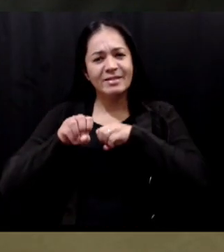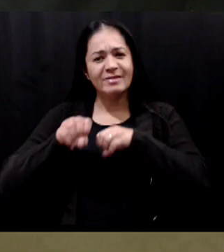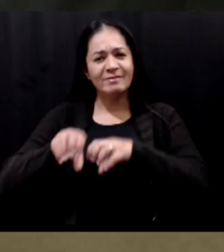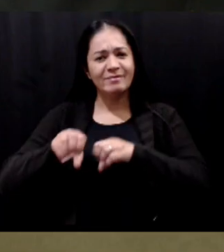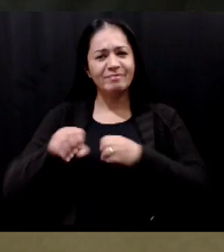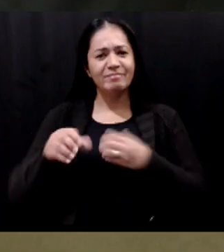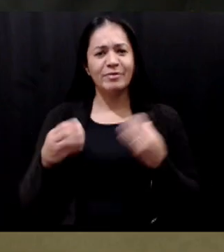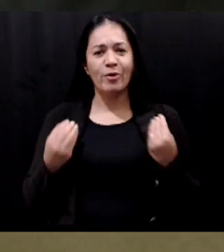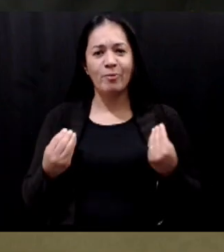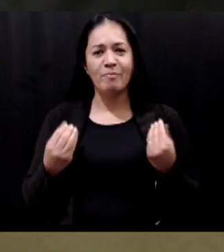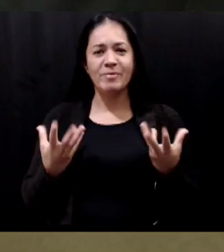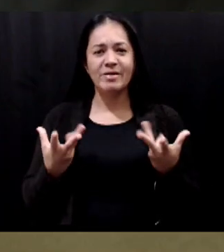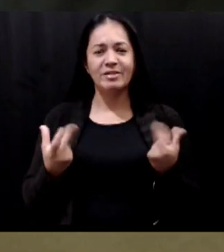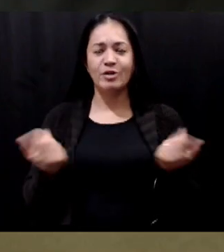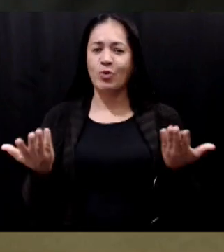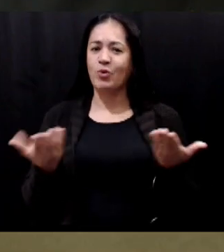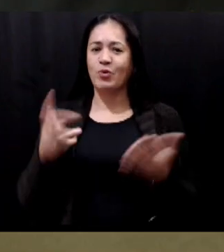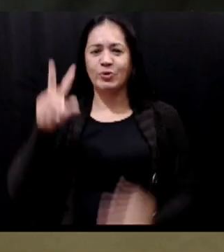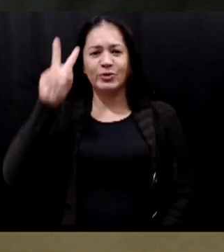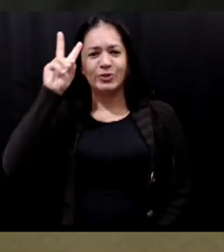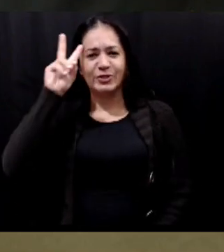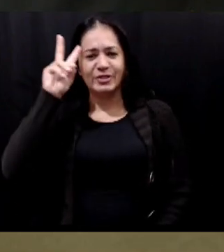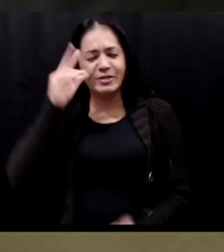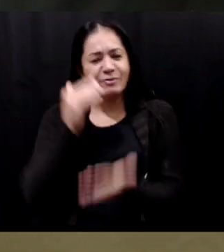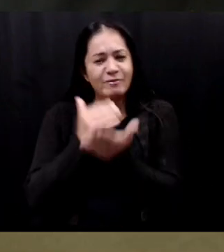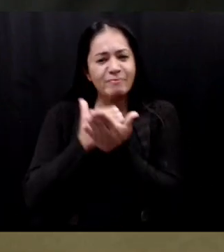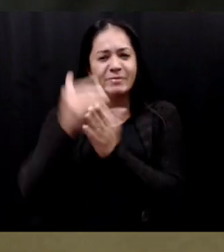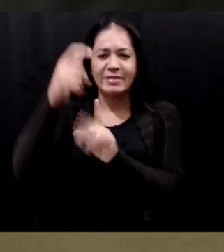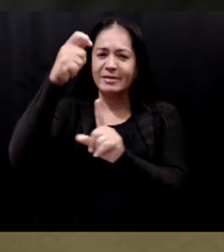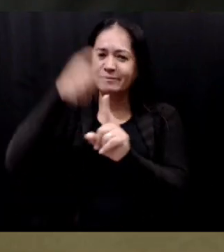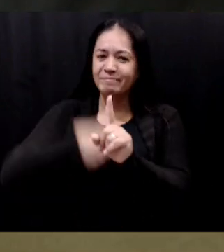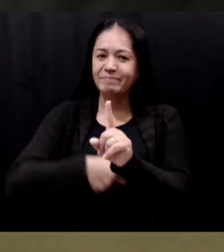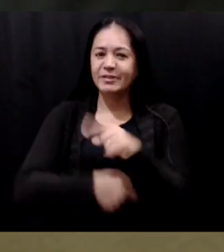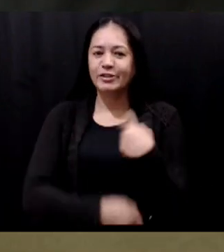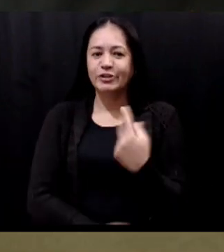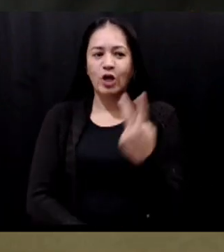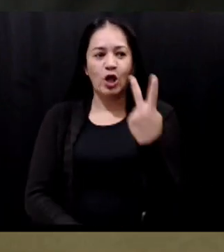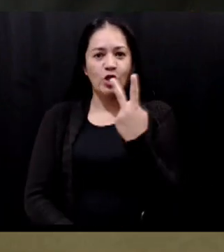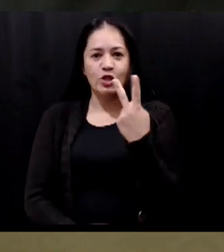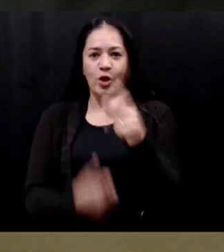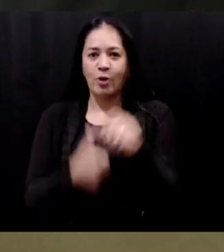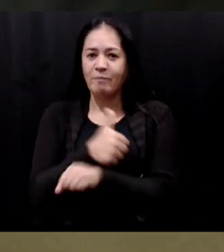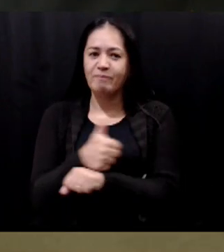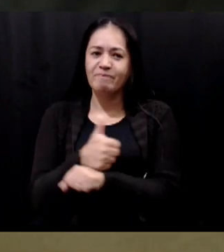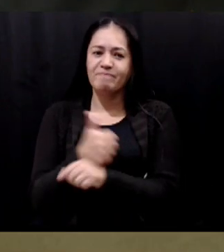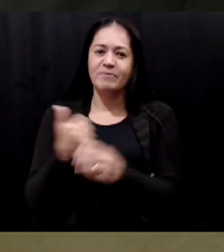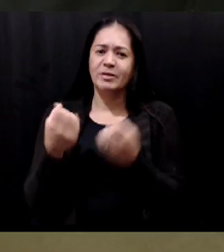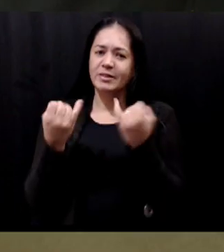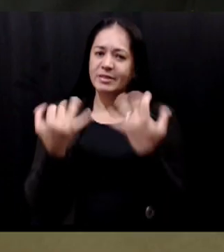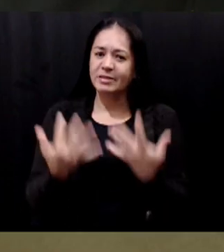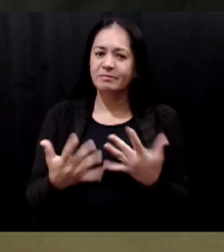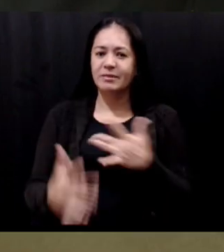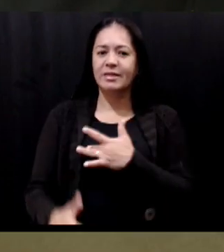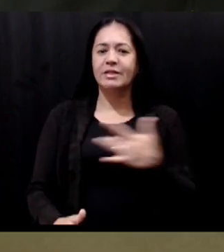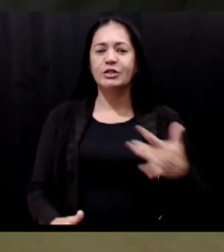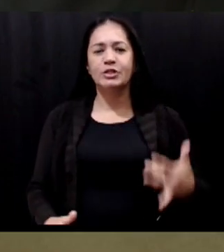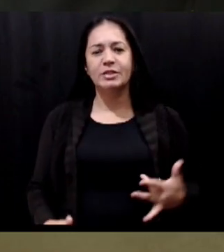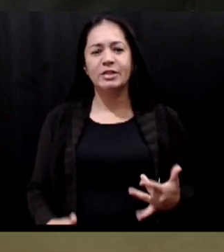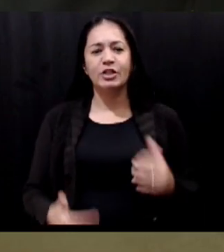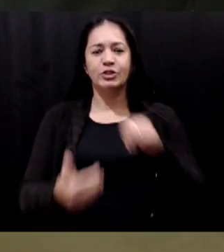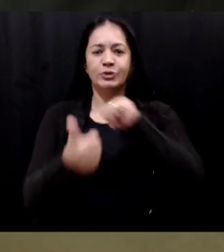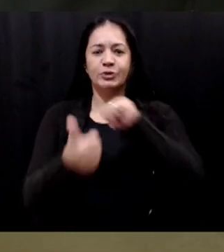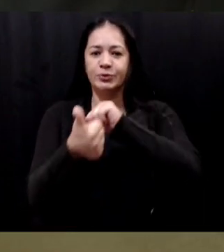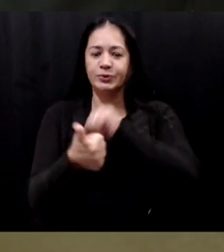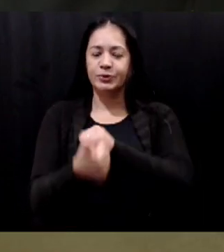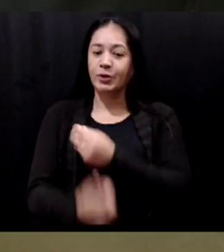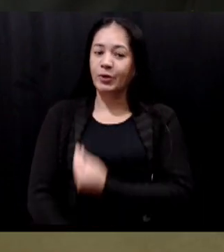de segunda-feira, início do mês, e a gente com 2 profissionais aqui falando de saúde, de qualidade de vida. Isso é